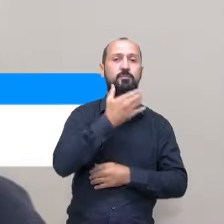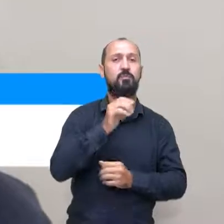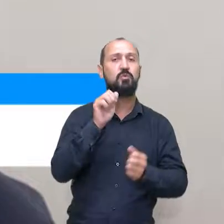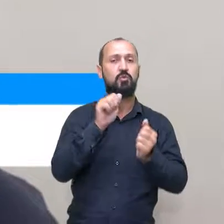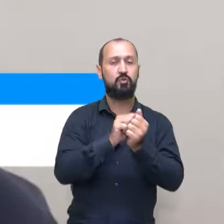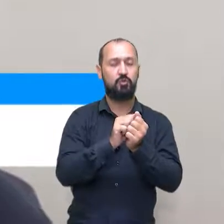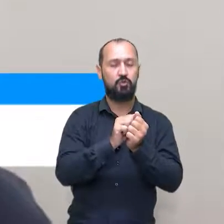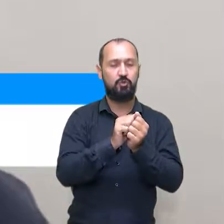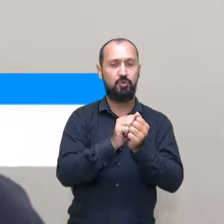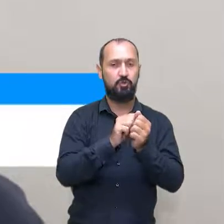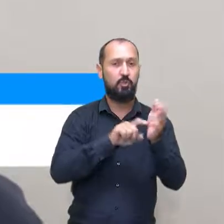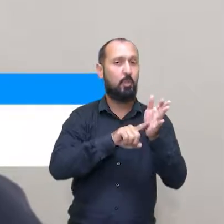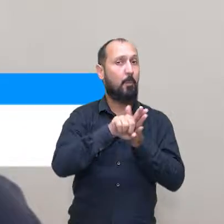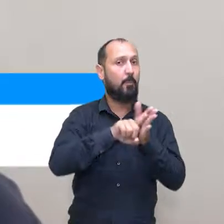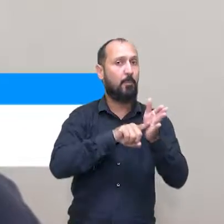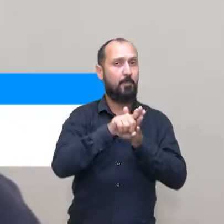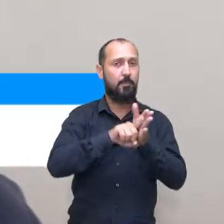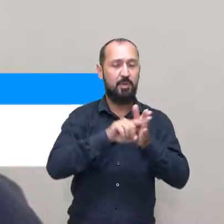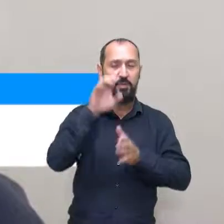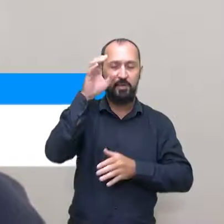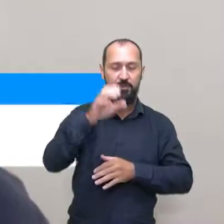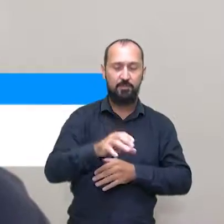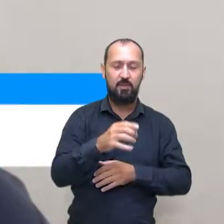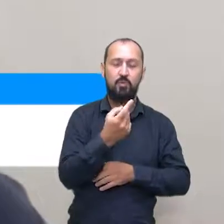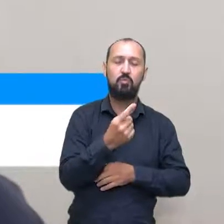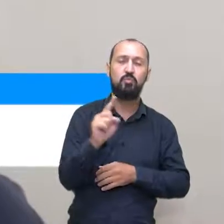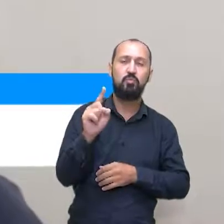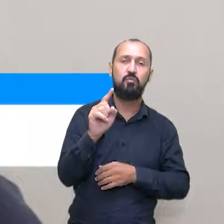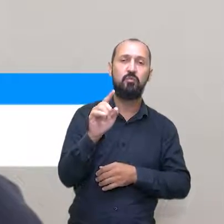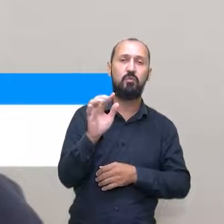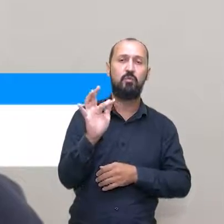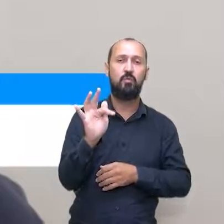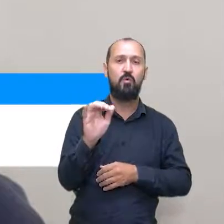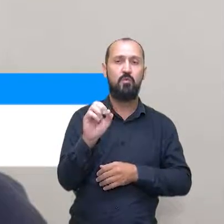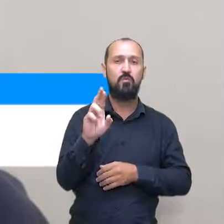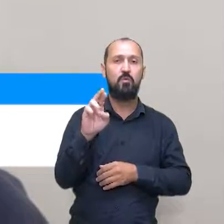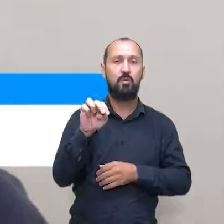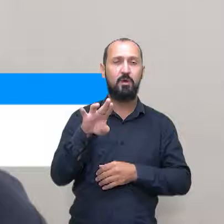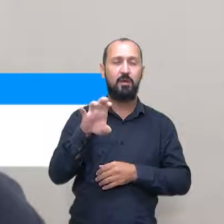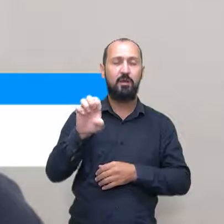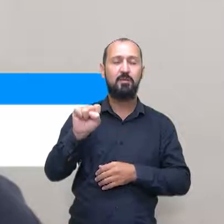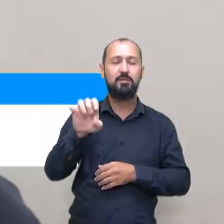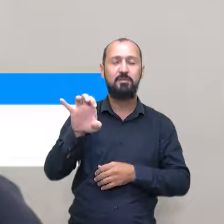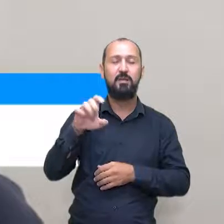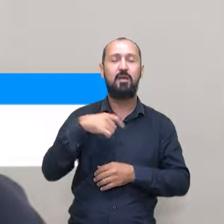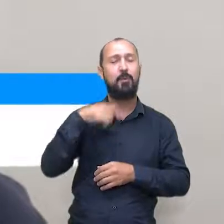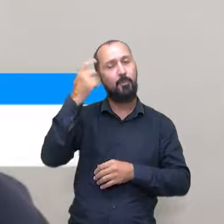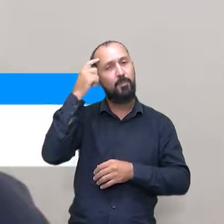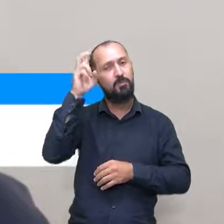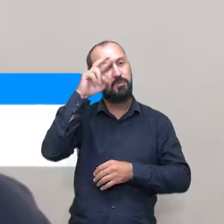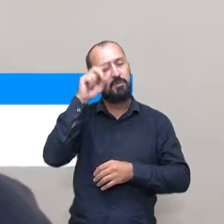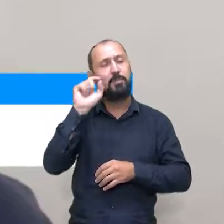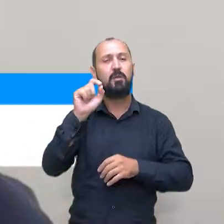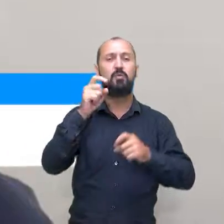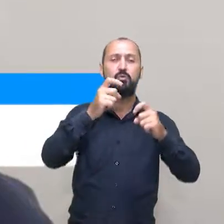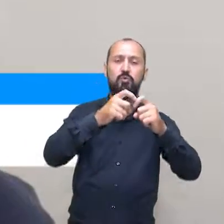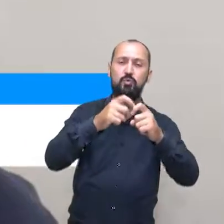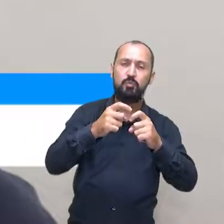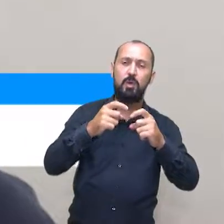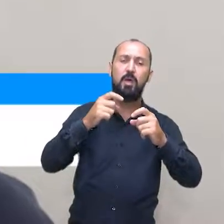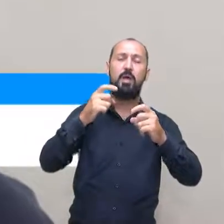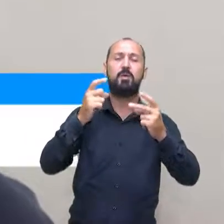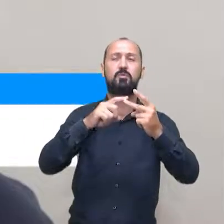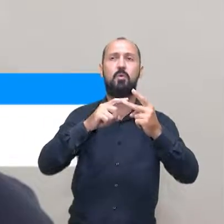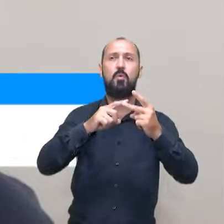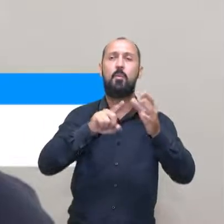4 de dezembro como Dia do Perito Oficial Forense no estado de Mato Grosso do Sul é um reconhecimento àqueles profissionais,